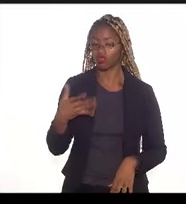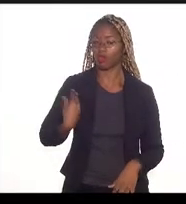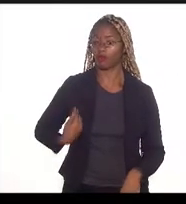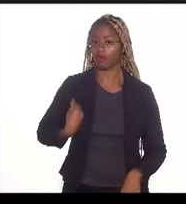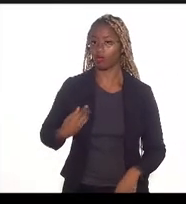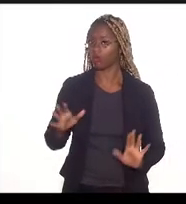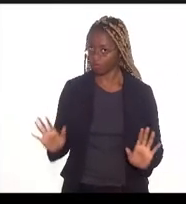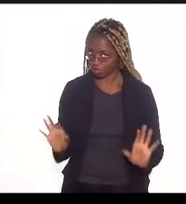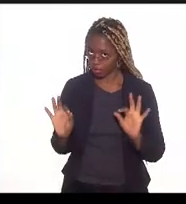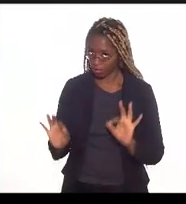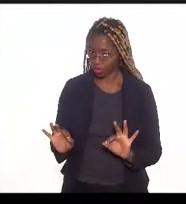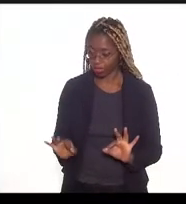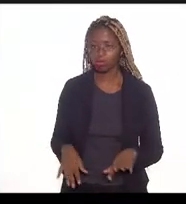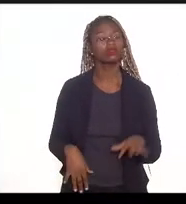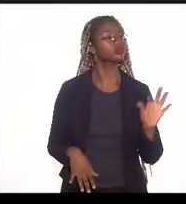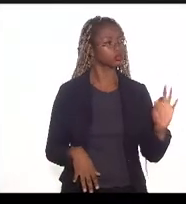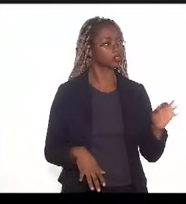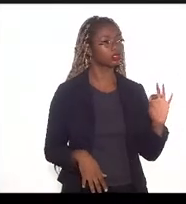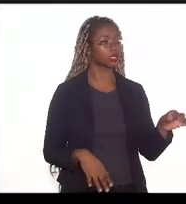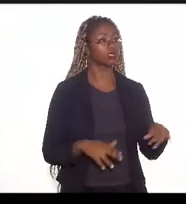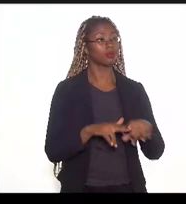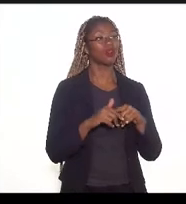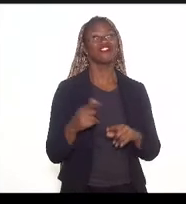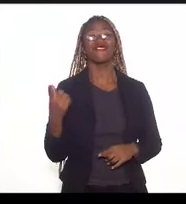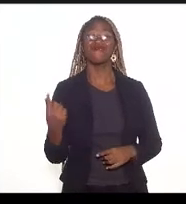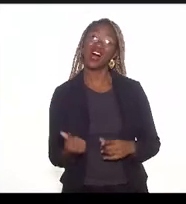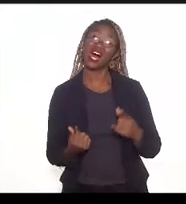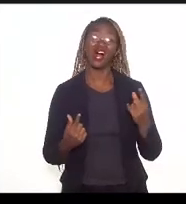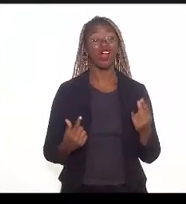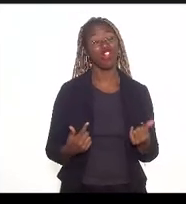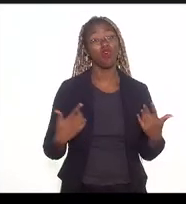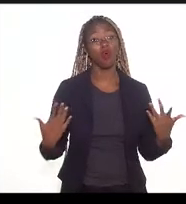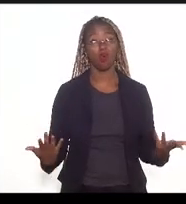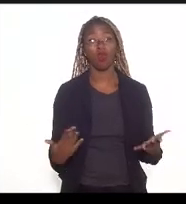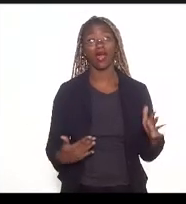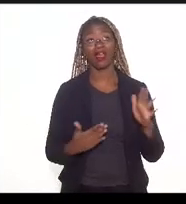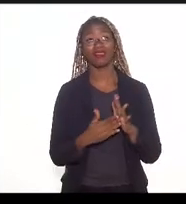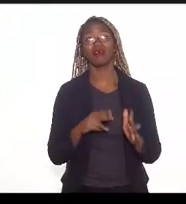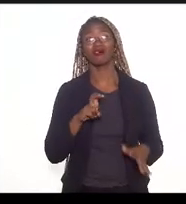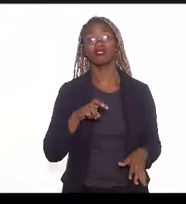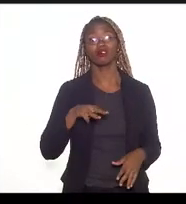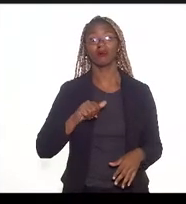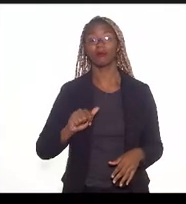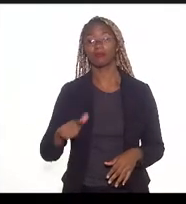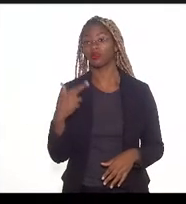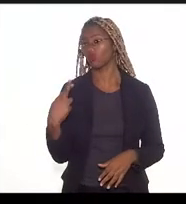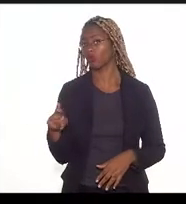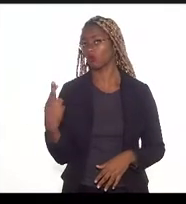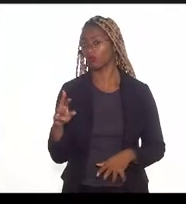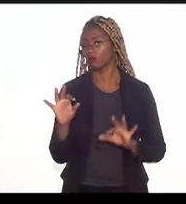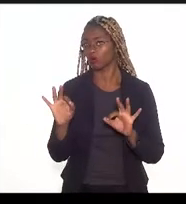isso. O recorte, na verdade, é por valor. Porque os MEIs vão até R$5.000, né?